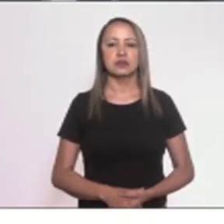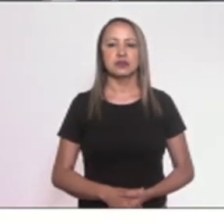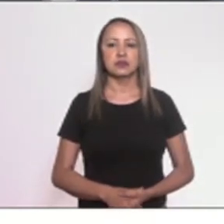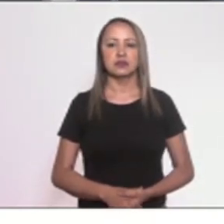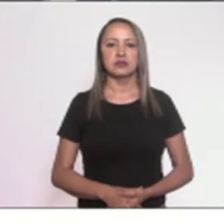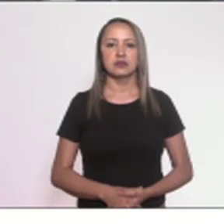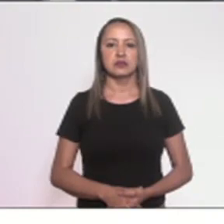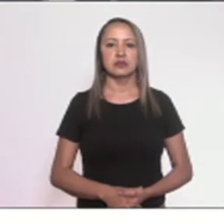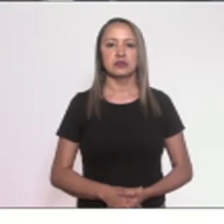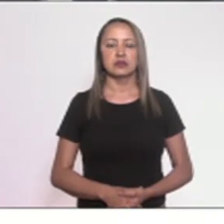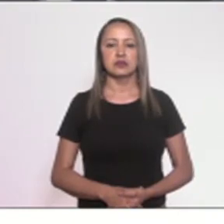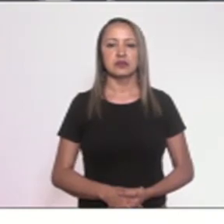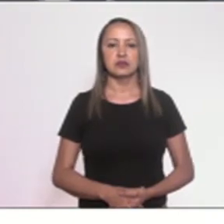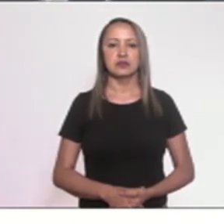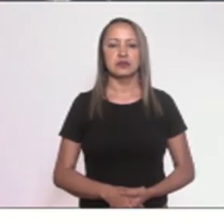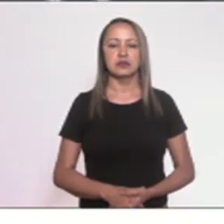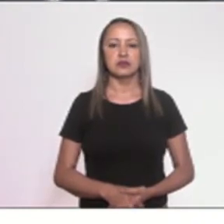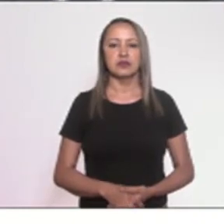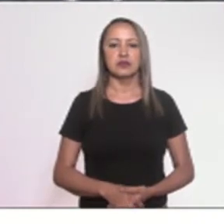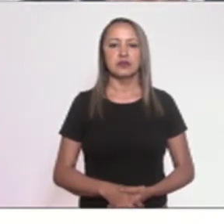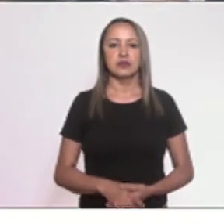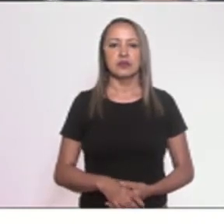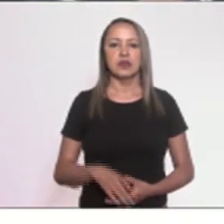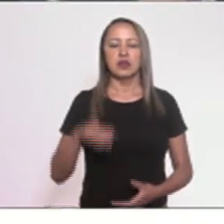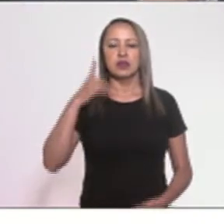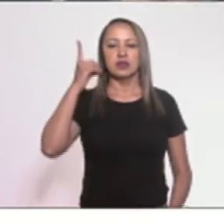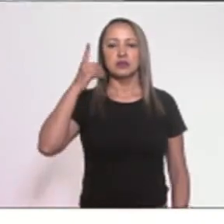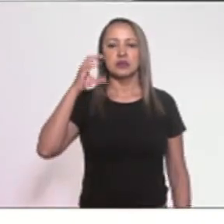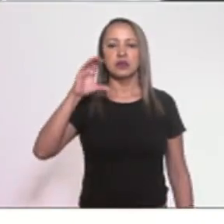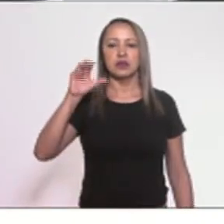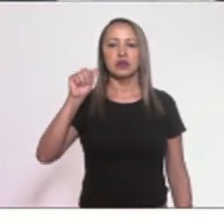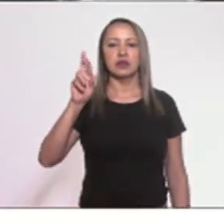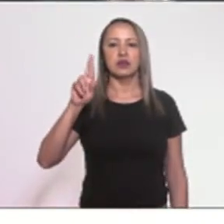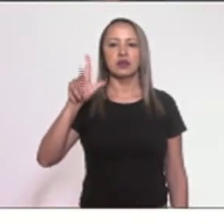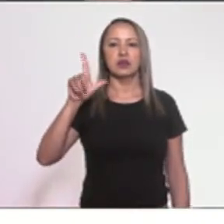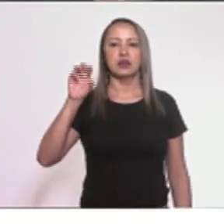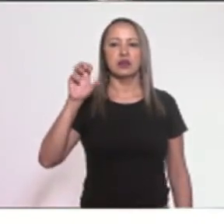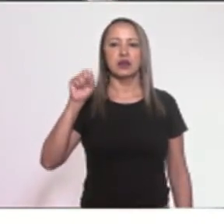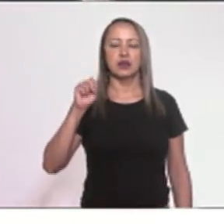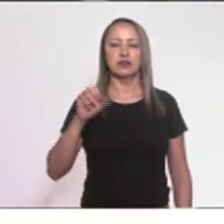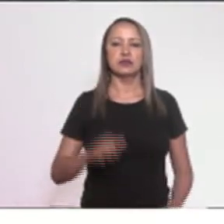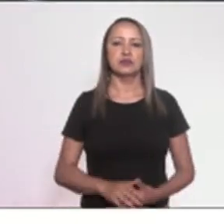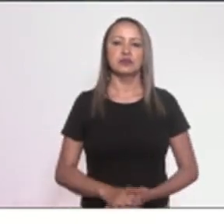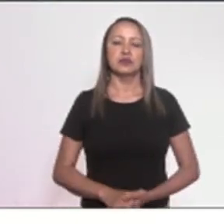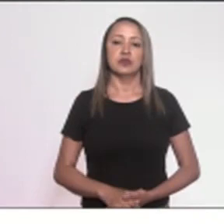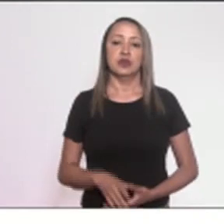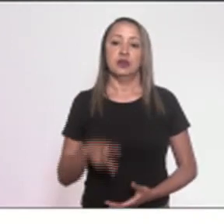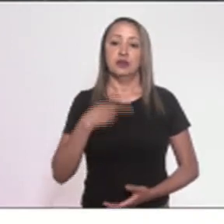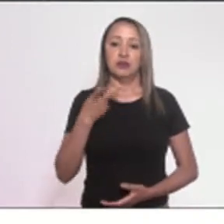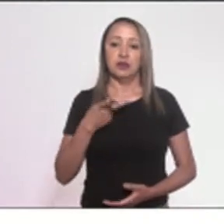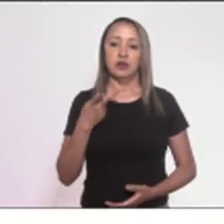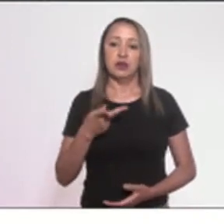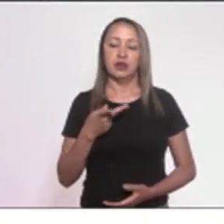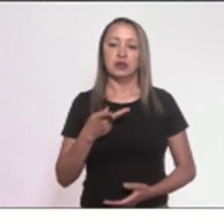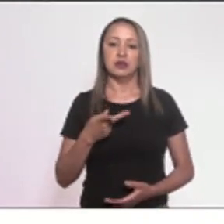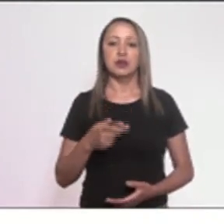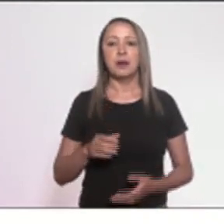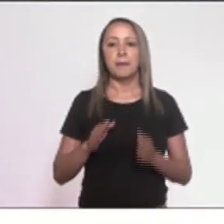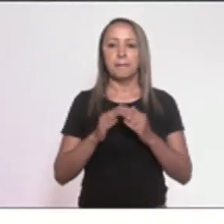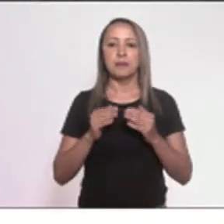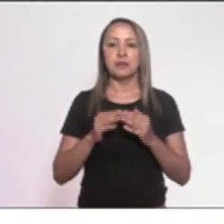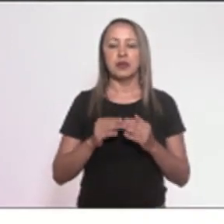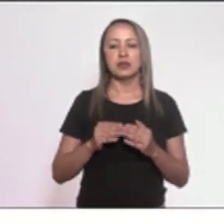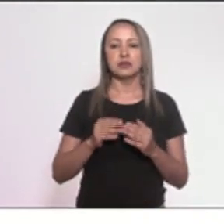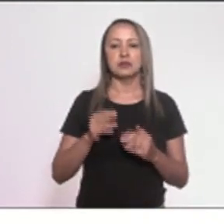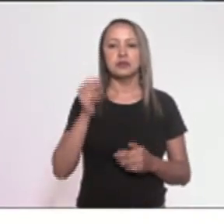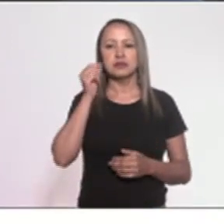Pela ordem, senhor presidente, é muito curto. Deputado Carlos Mink. É uma coisa relevante, eu peço a sua atenção,